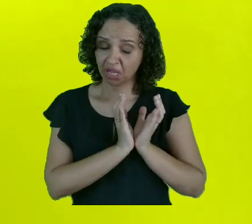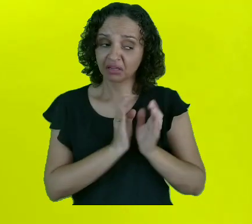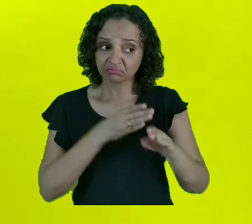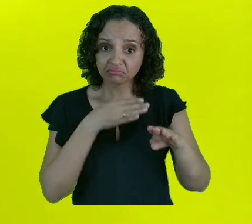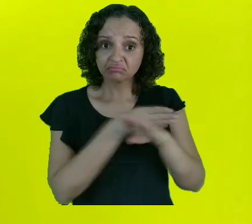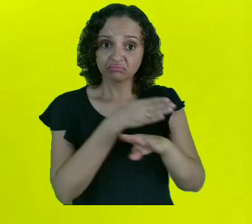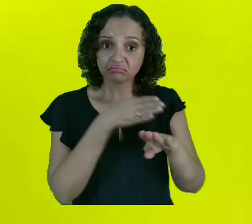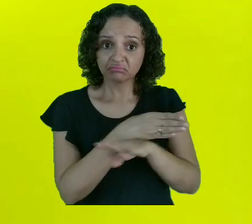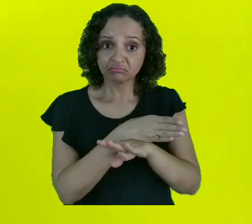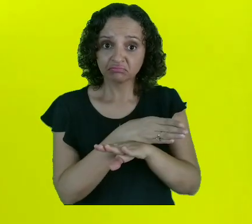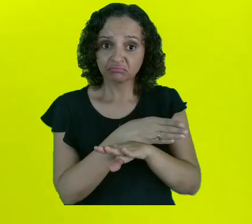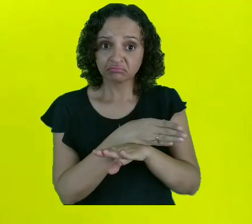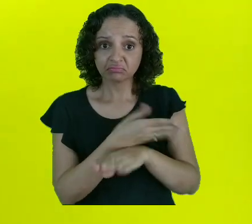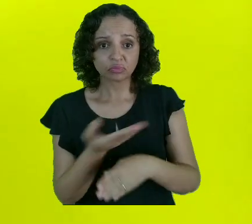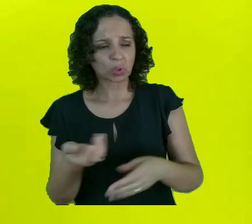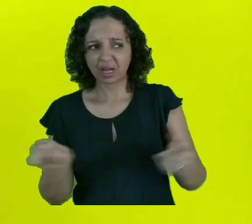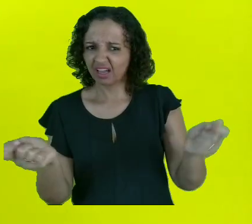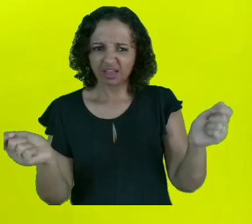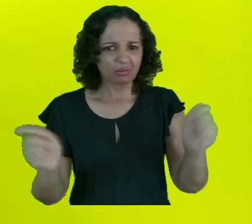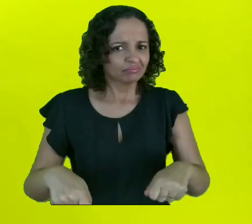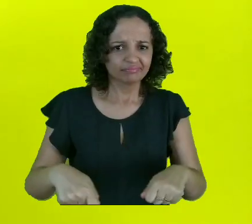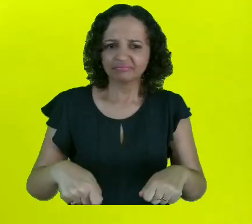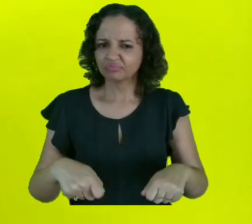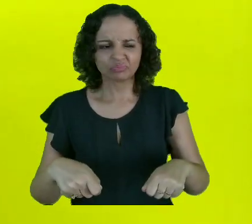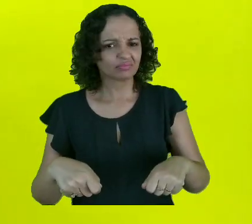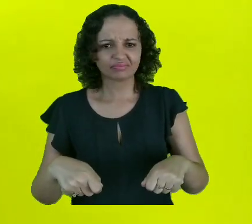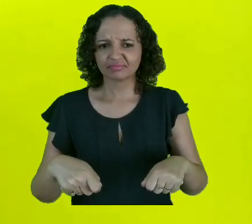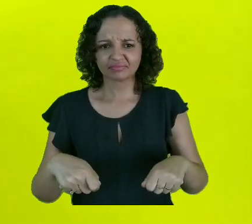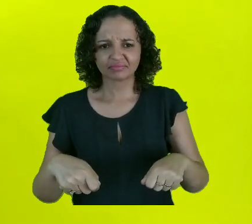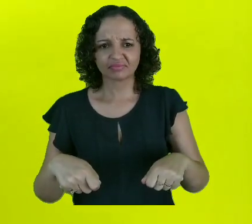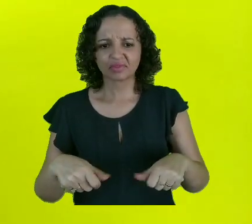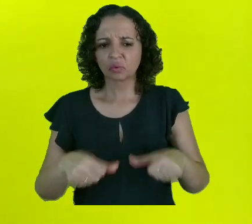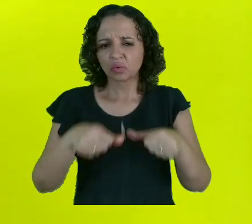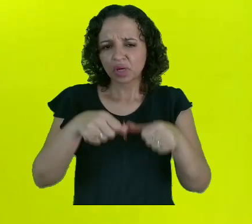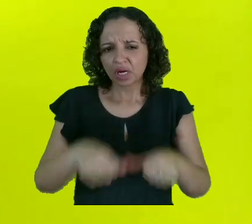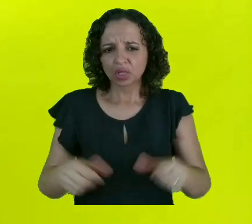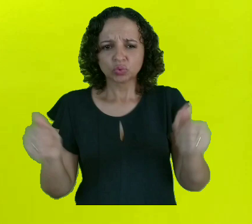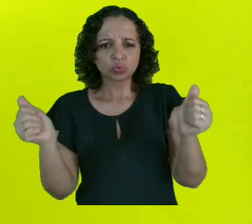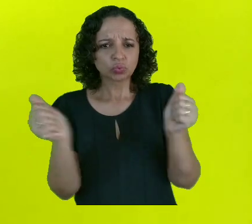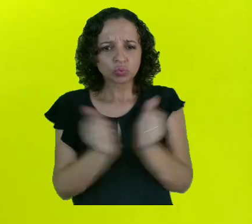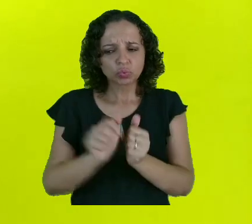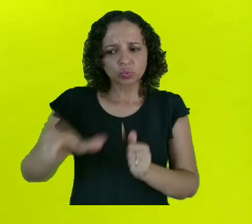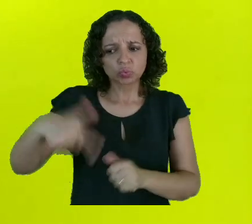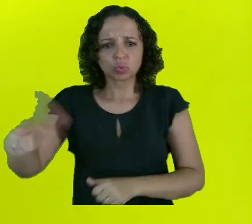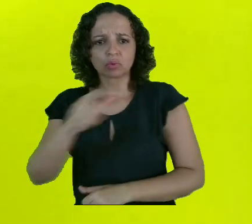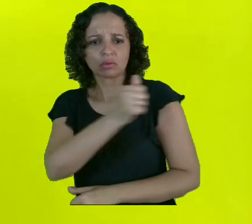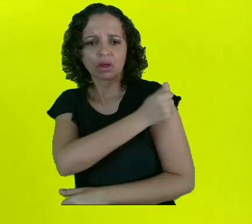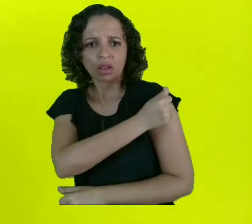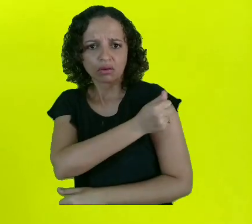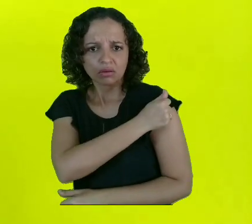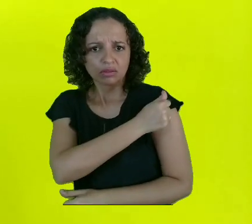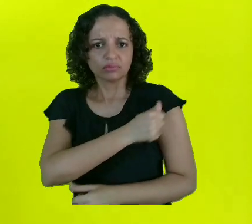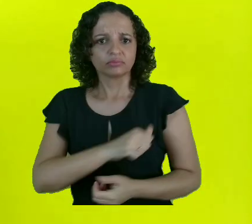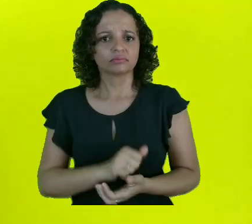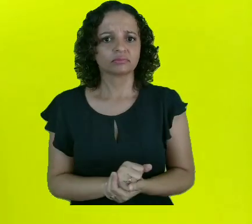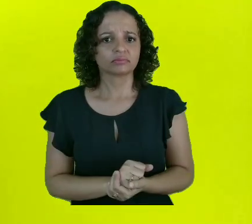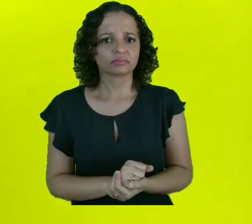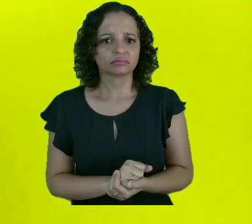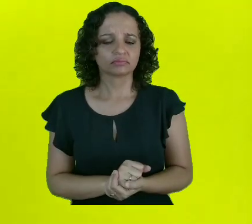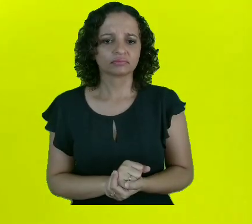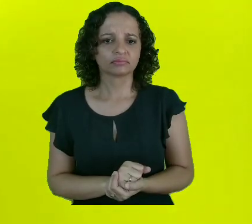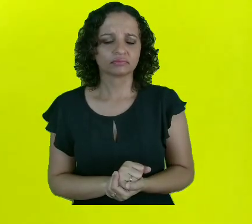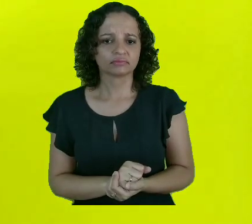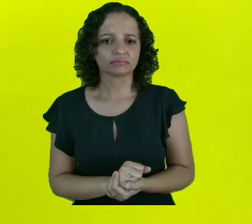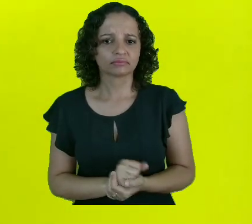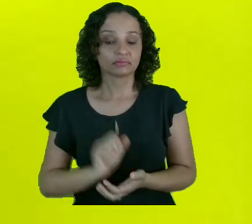considerados incapazes de estar desenvolvendo. Eles ficavam ali junto com os outros alunos.